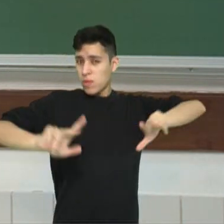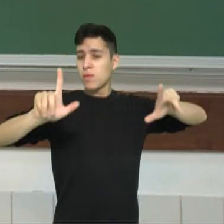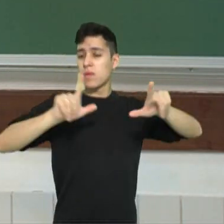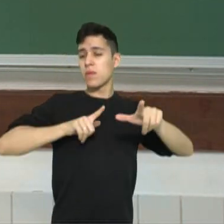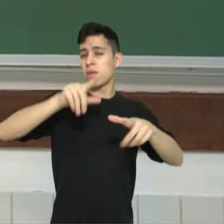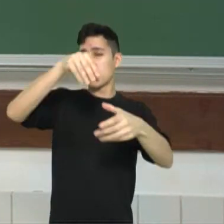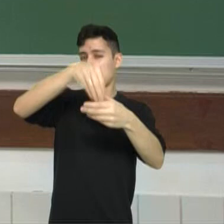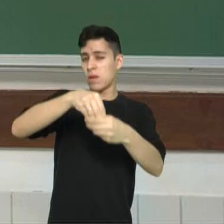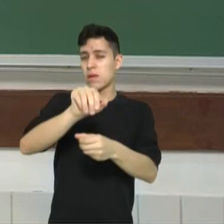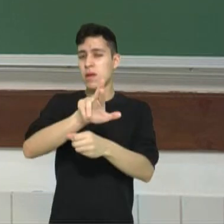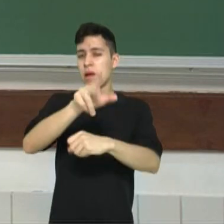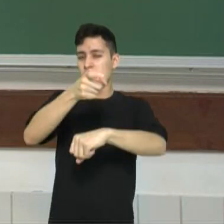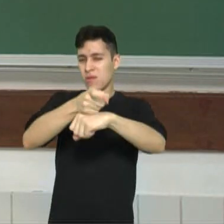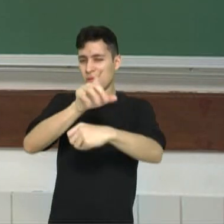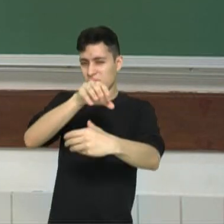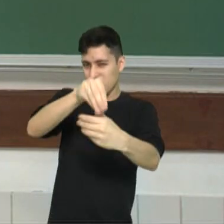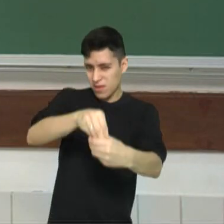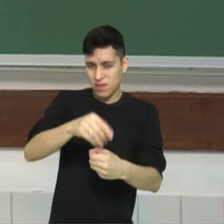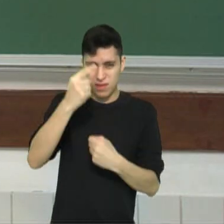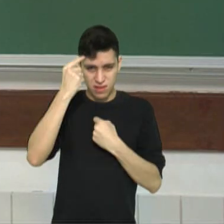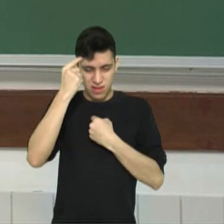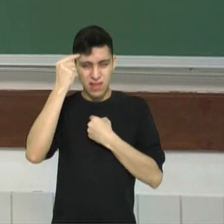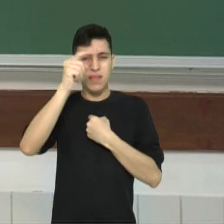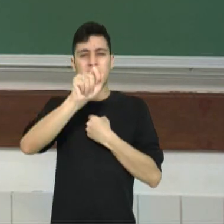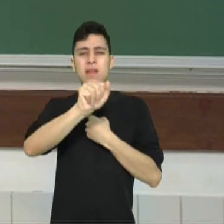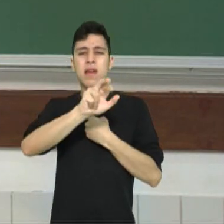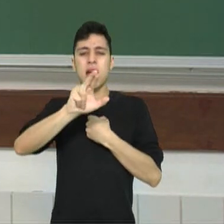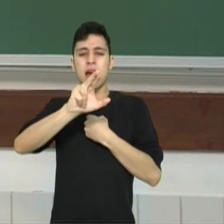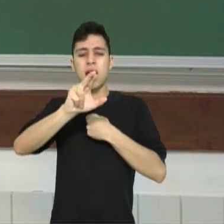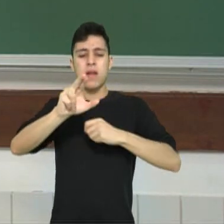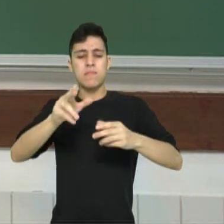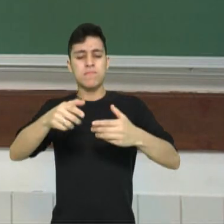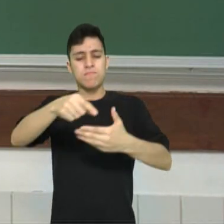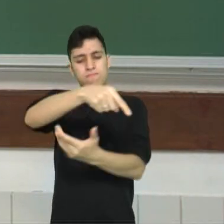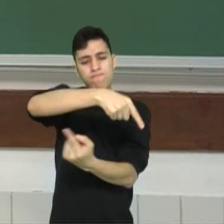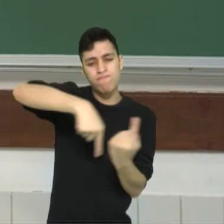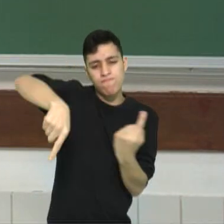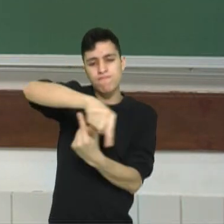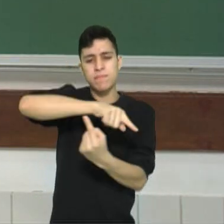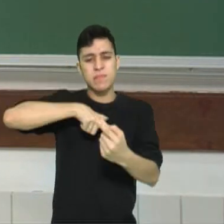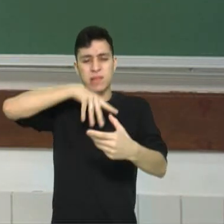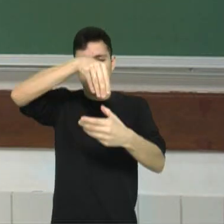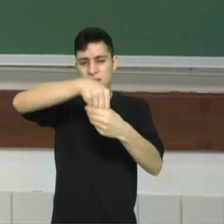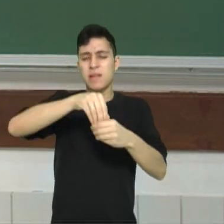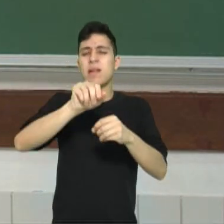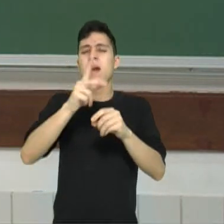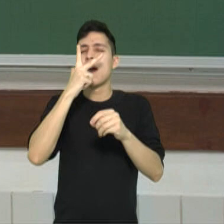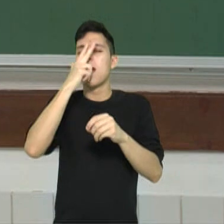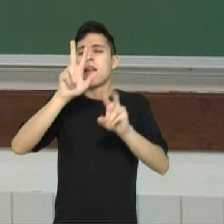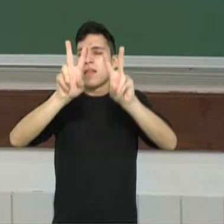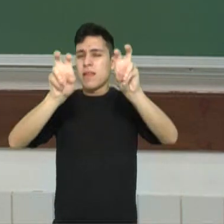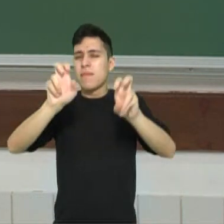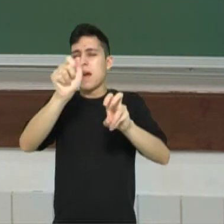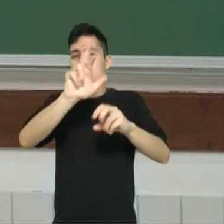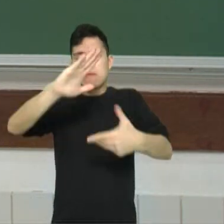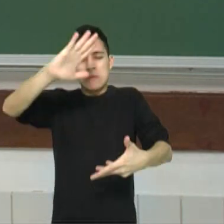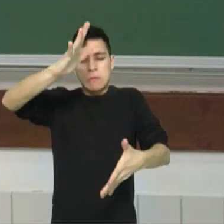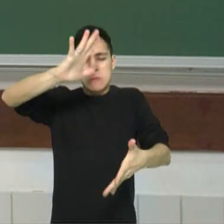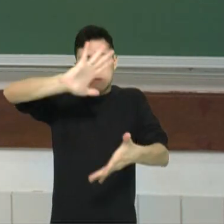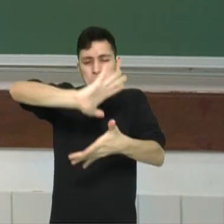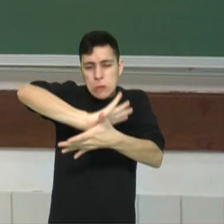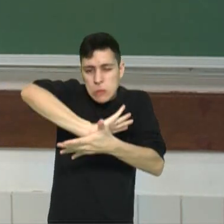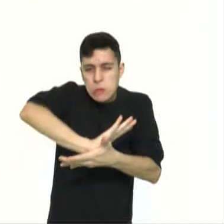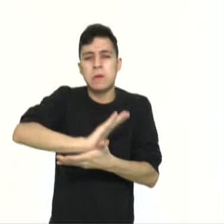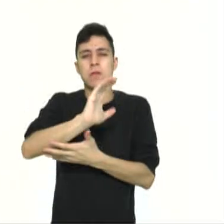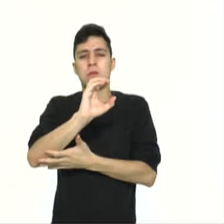tem necessariamente uma embocadura, mas ar comprimido que passa pelo seu interior, ok? Vamos ali então para a nossa próxima tela. Olha o que, que temos